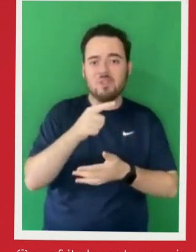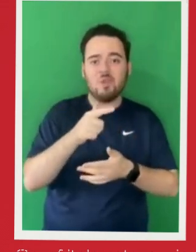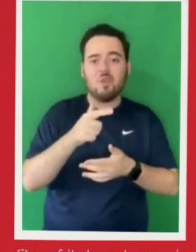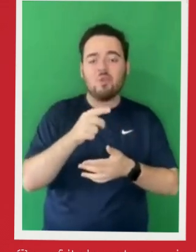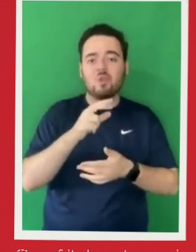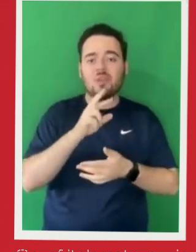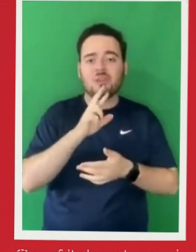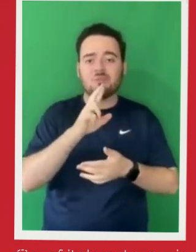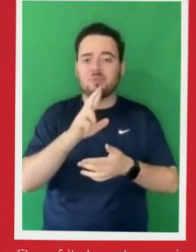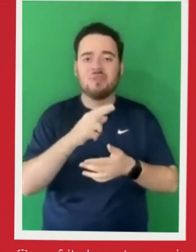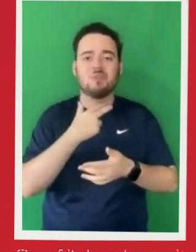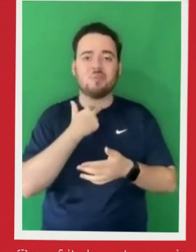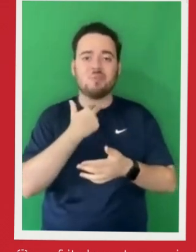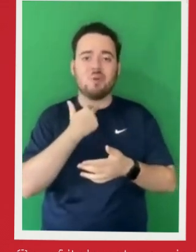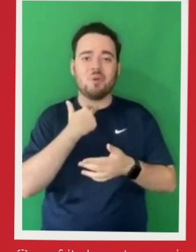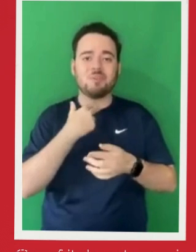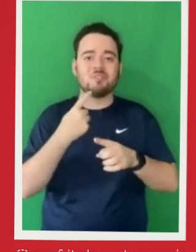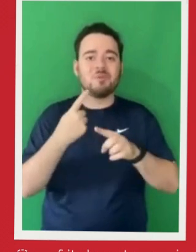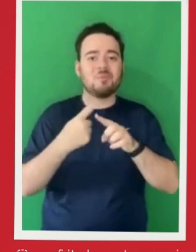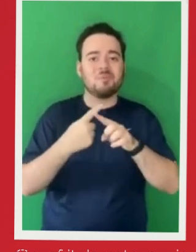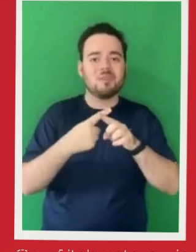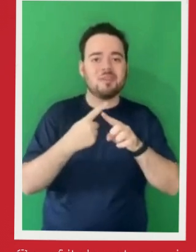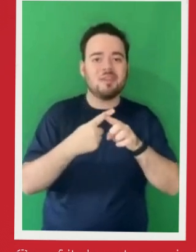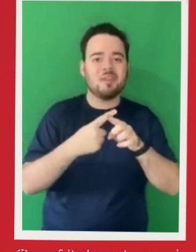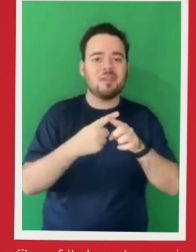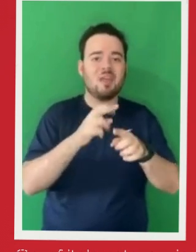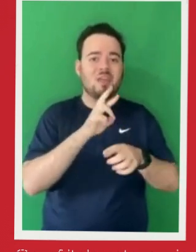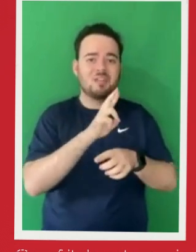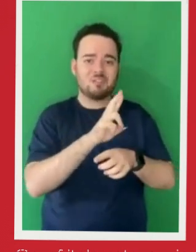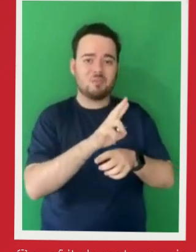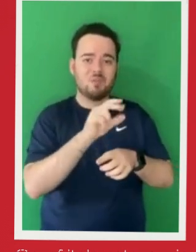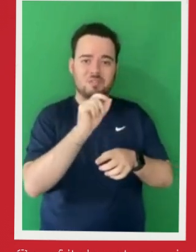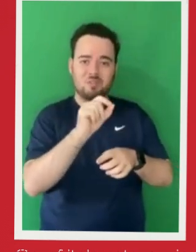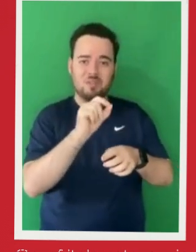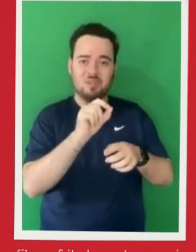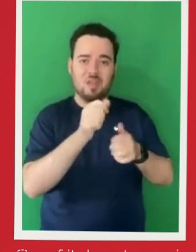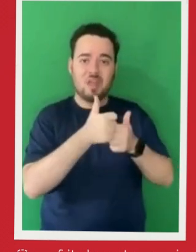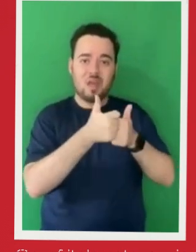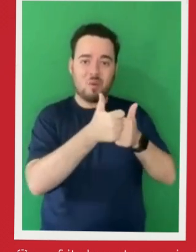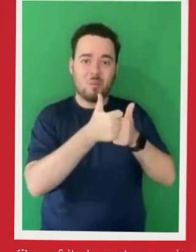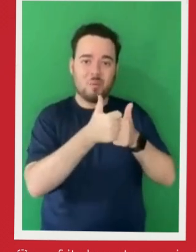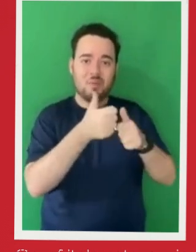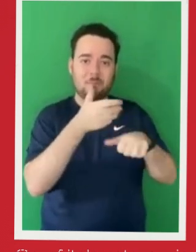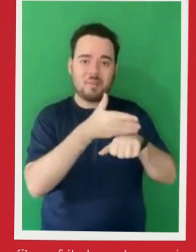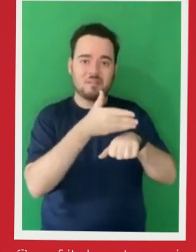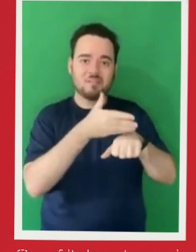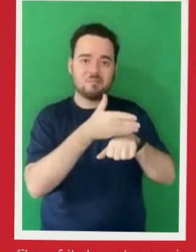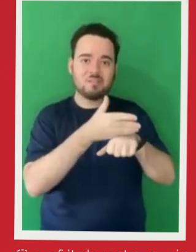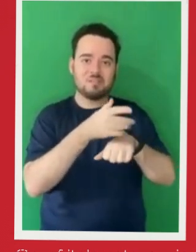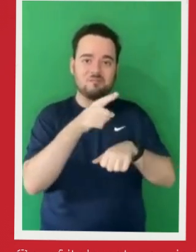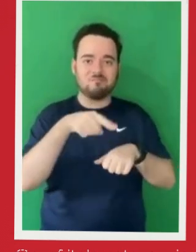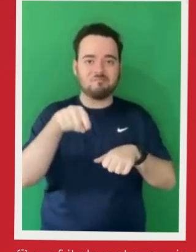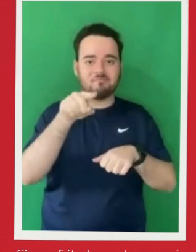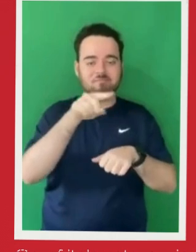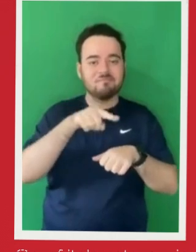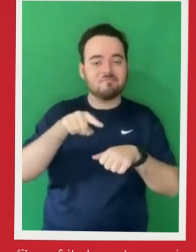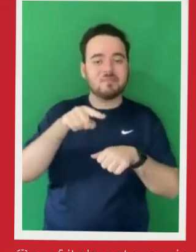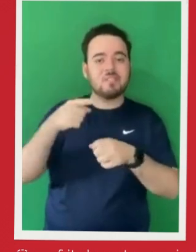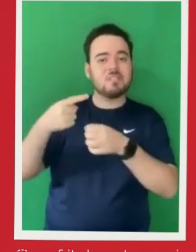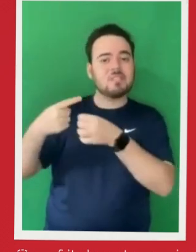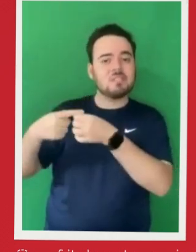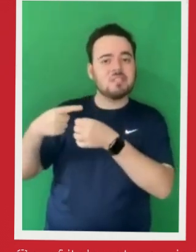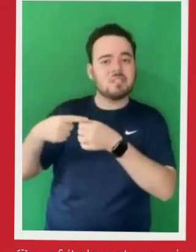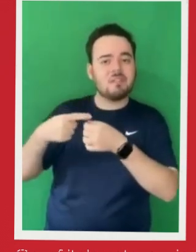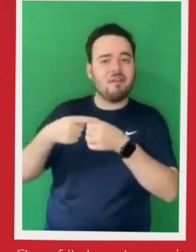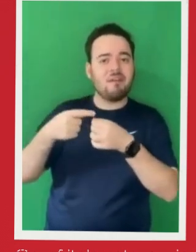não pode responder, porque a resposta é uma forma de acompanhar a frequência de vocês.